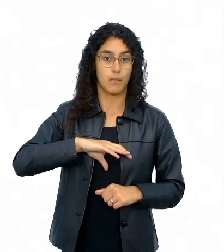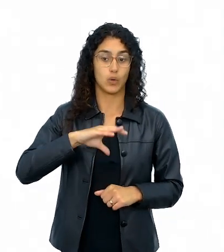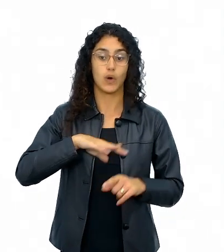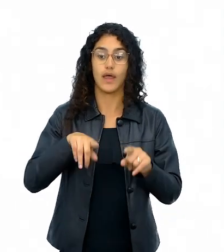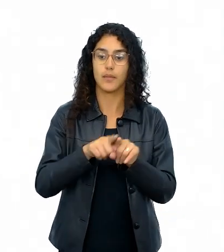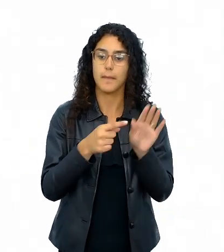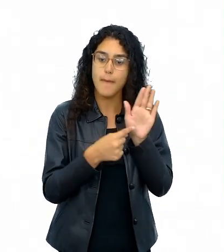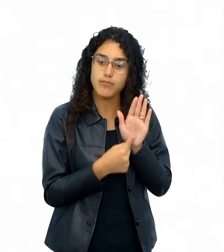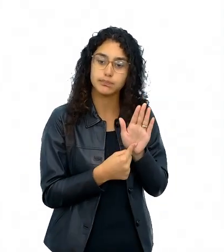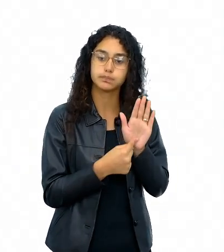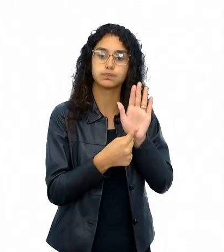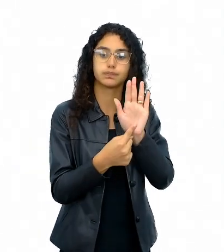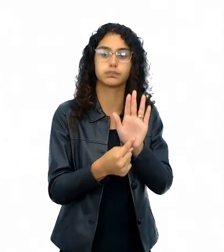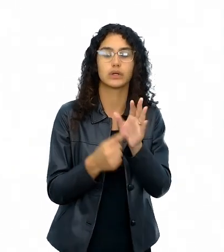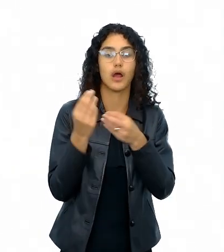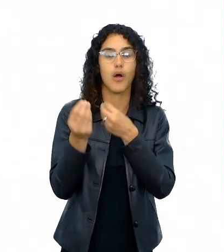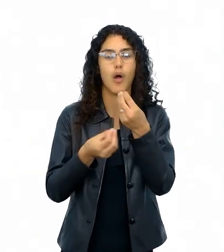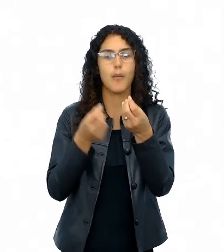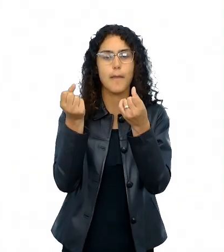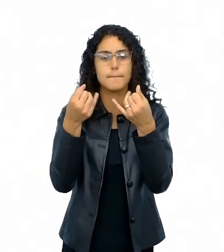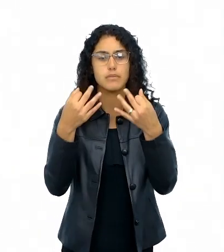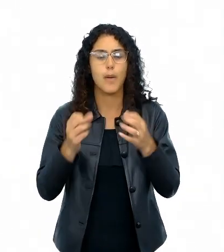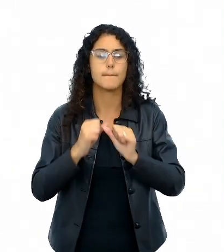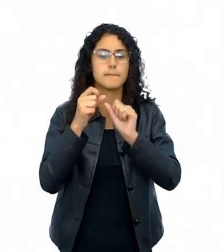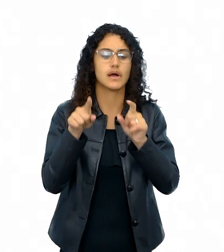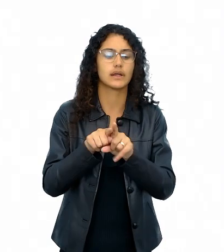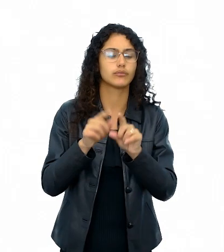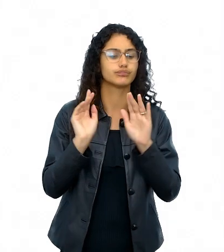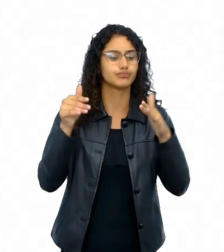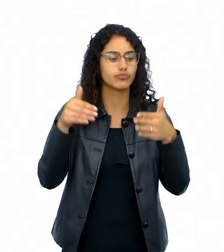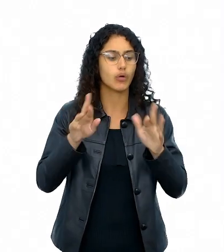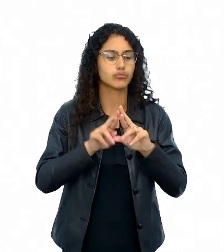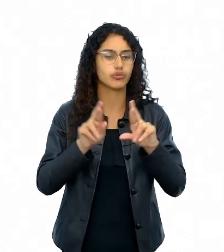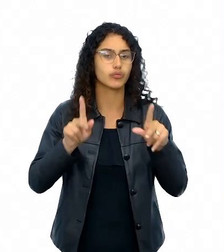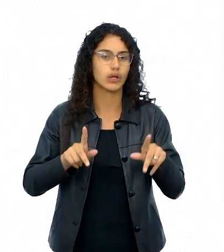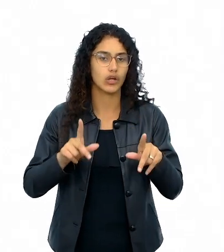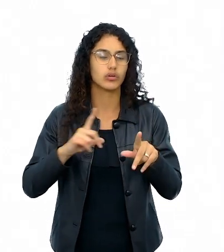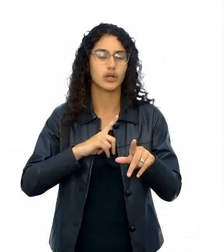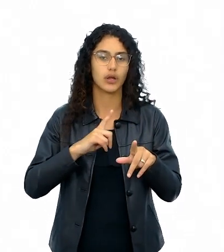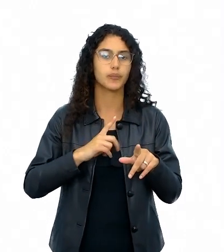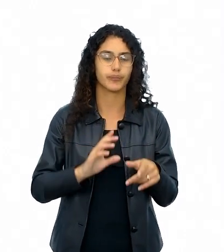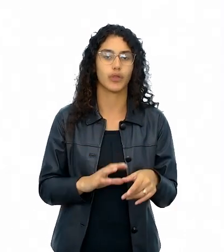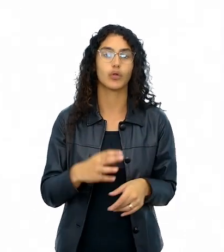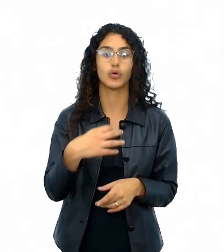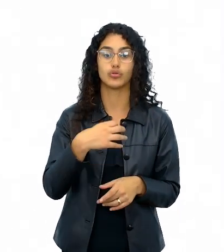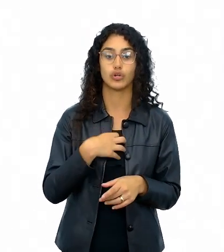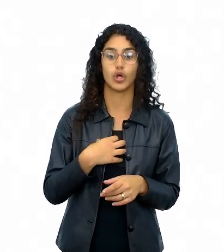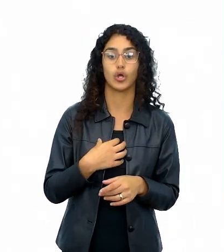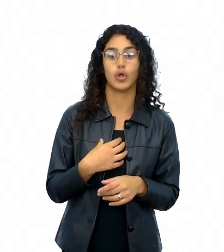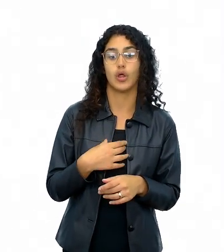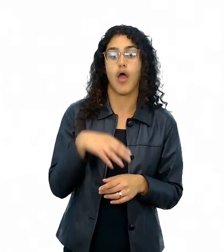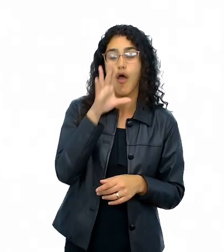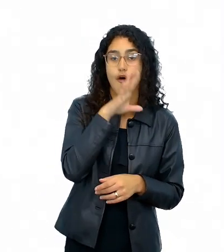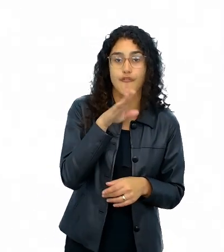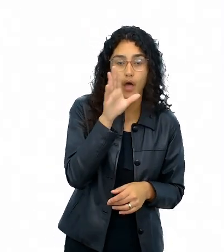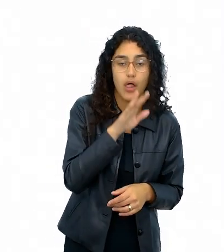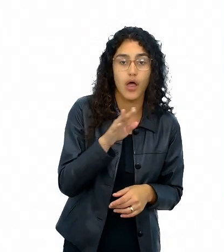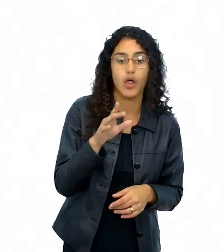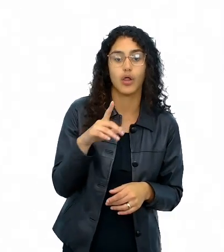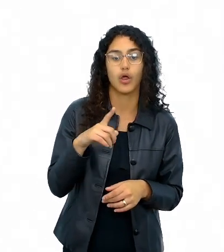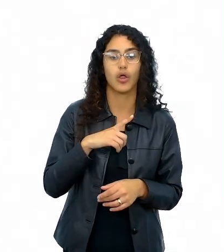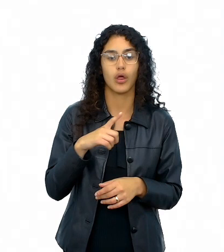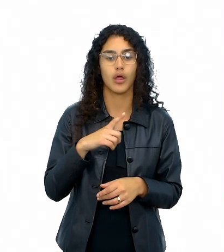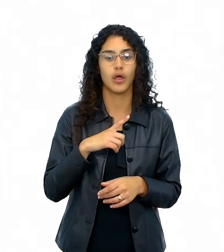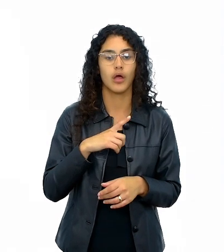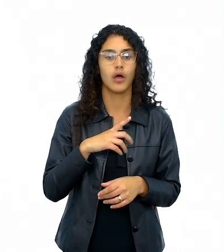para mostrar, né, como essas expressões podem ter sentidos diferentes, né, no caso aí, o Bugio estava falando sobre